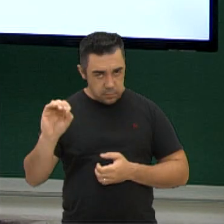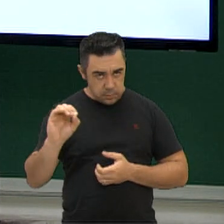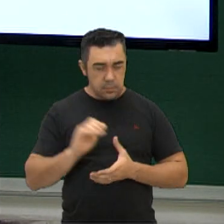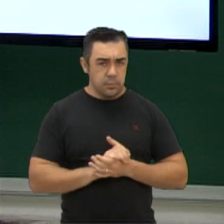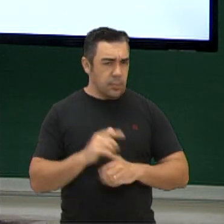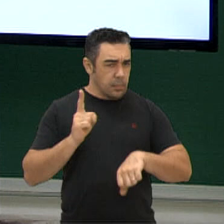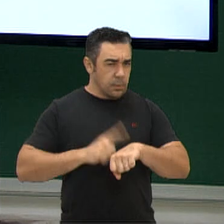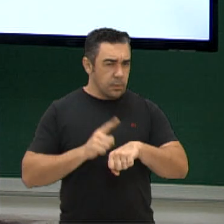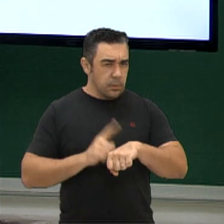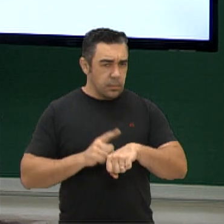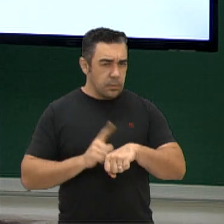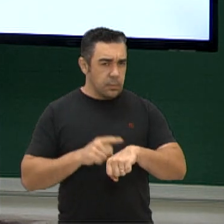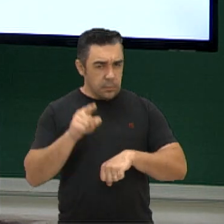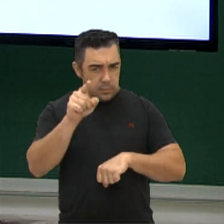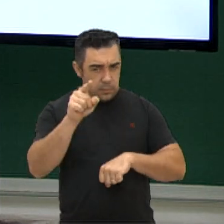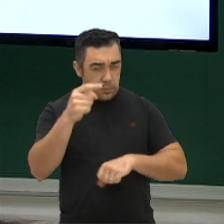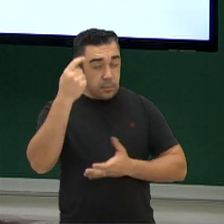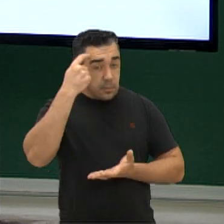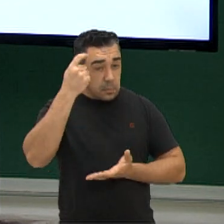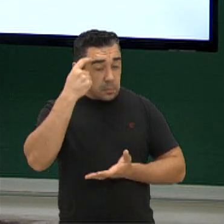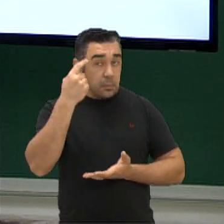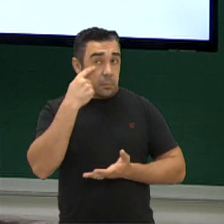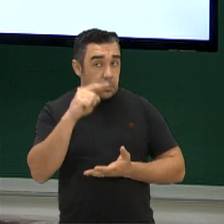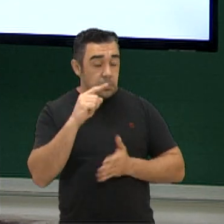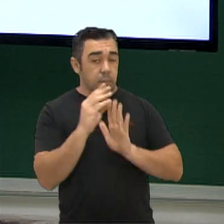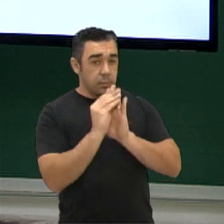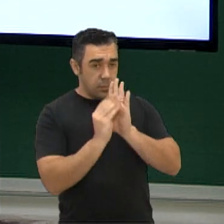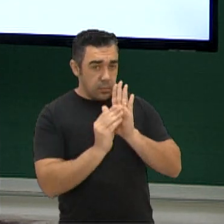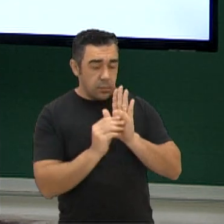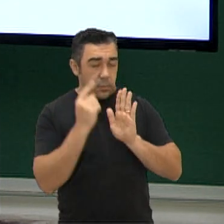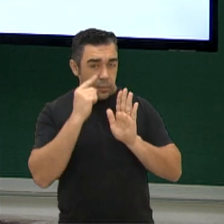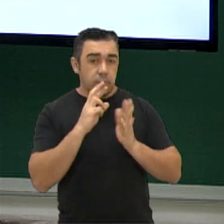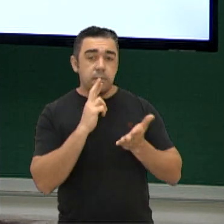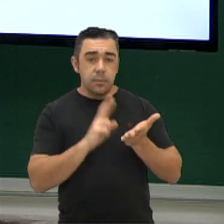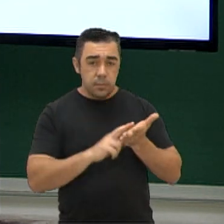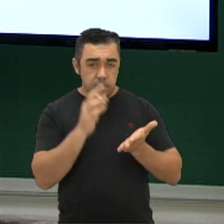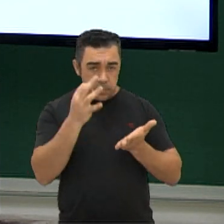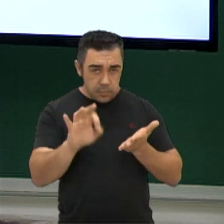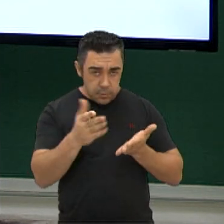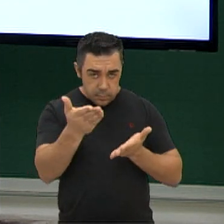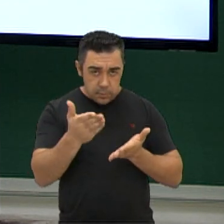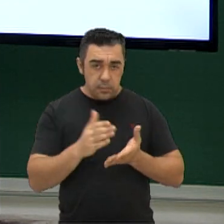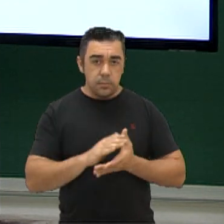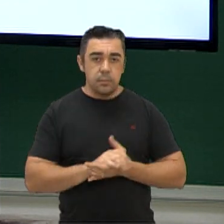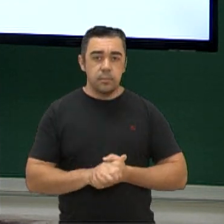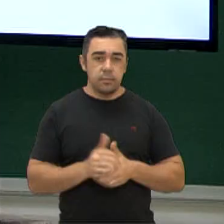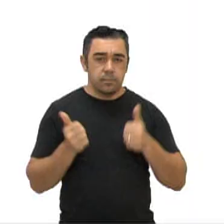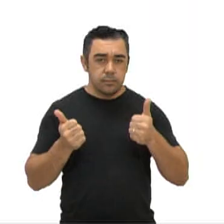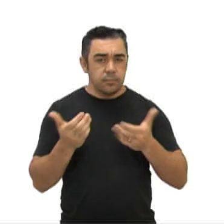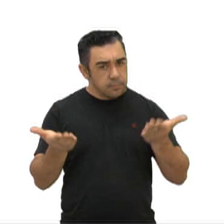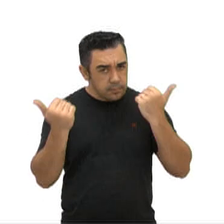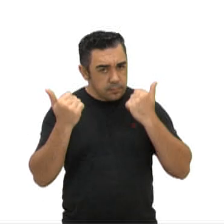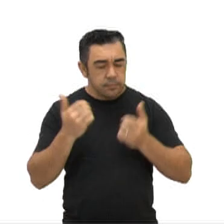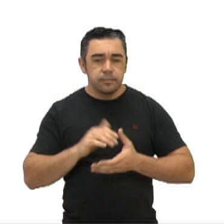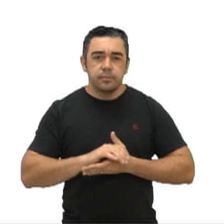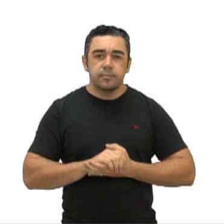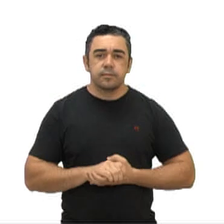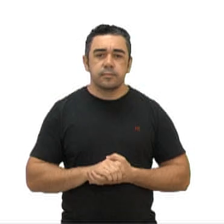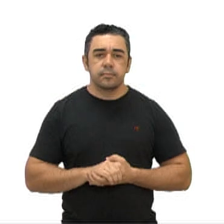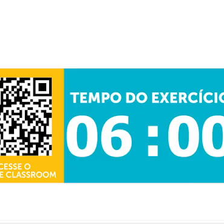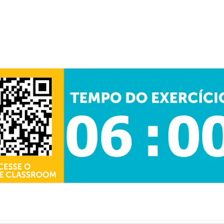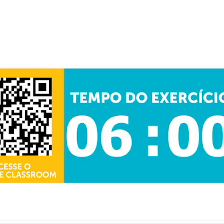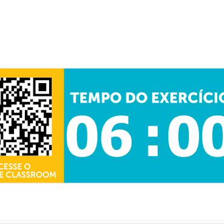deixar um tempo na tela, pensem, revejam os nossos conteúdos e respondam comigo esse exercício, beleza? Vamos lá, moçada!